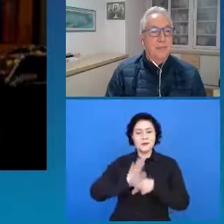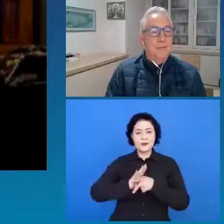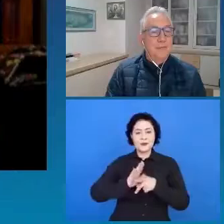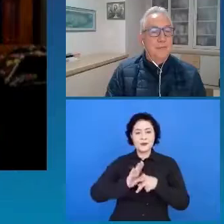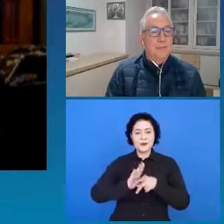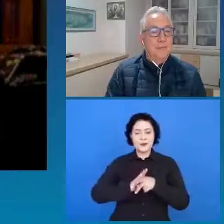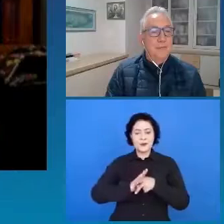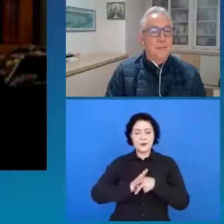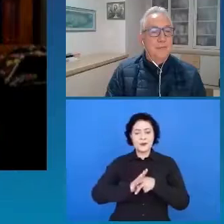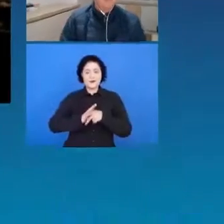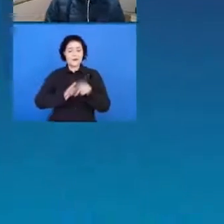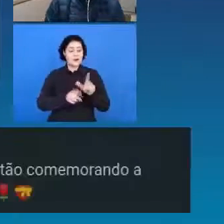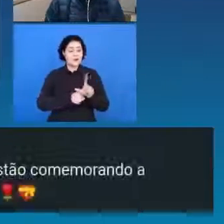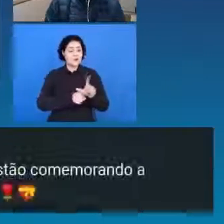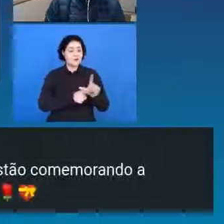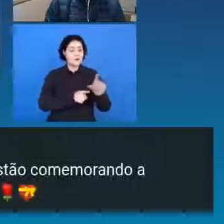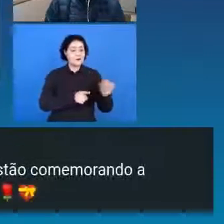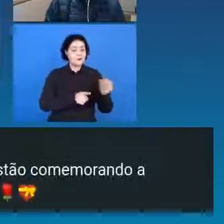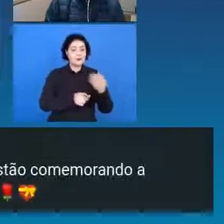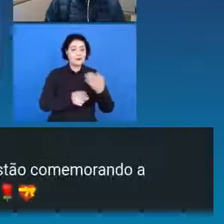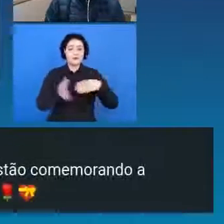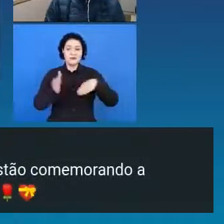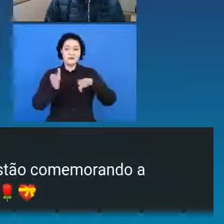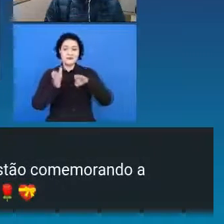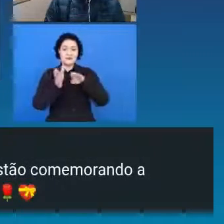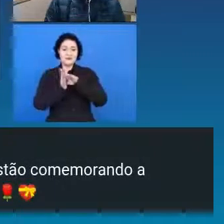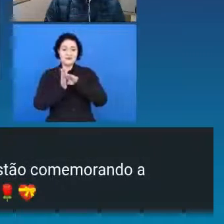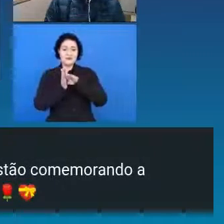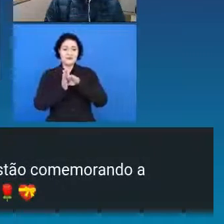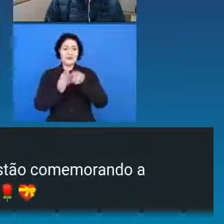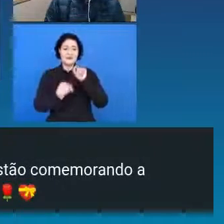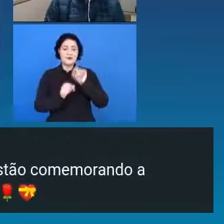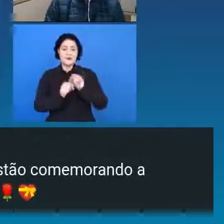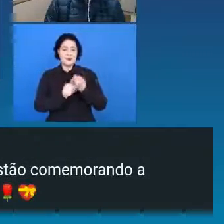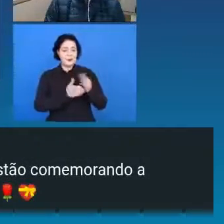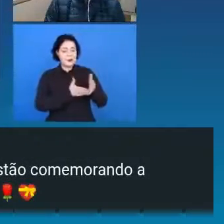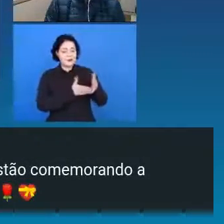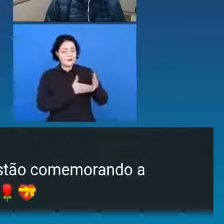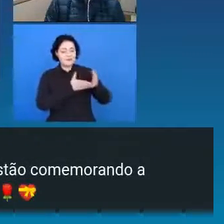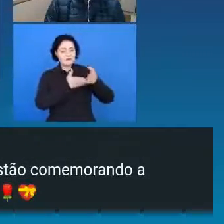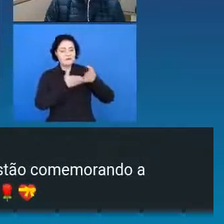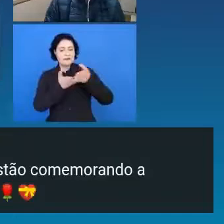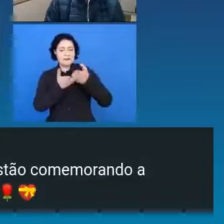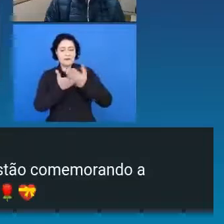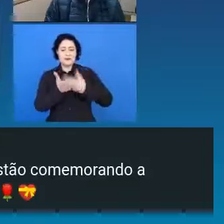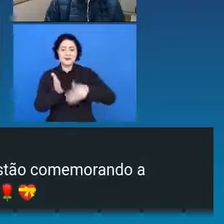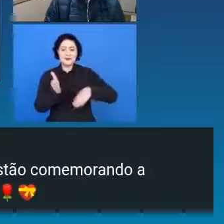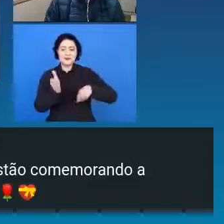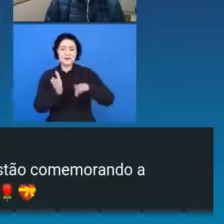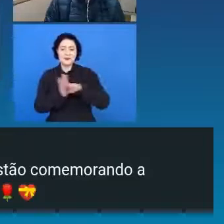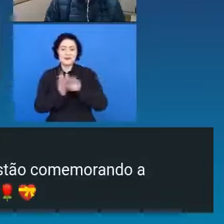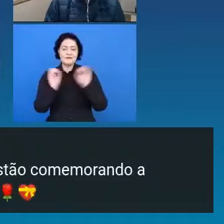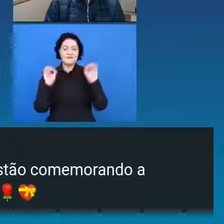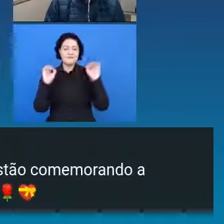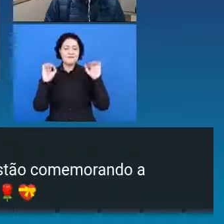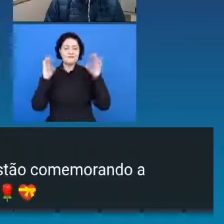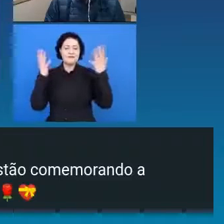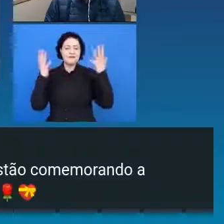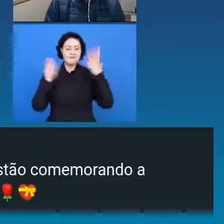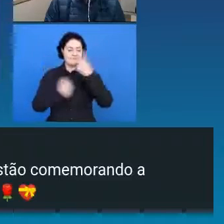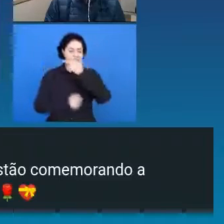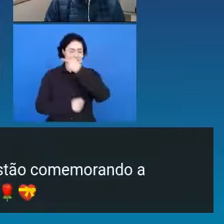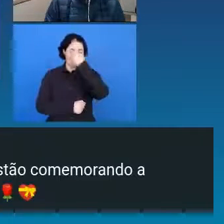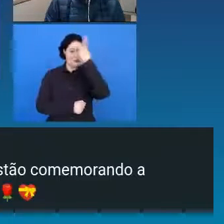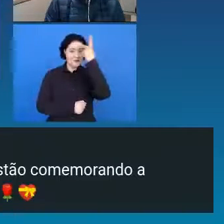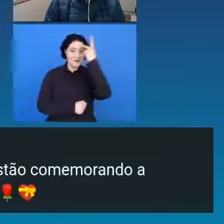chegada ela fala aqui né do ela se refere ao programa que fala dos navios a chegada comemorando a chegada de mais uma pessoa